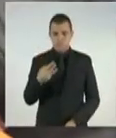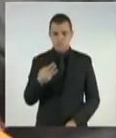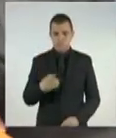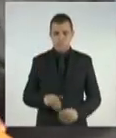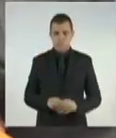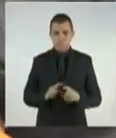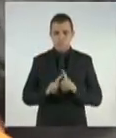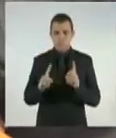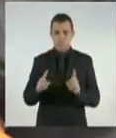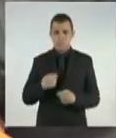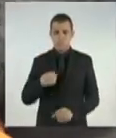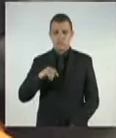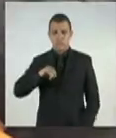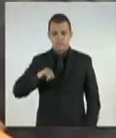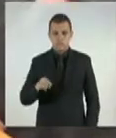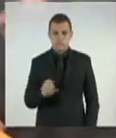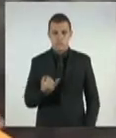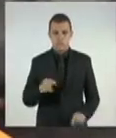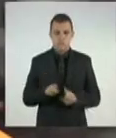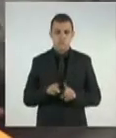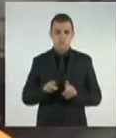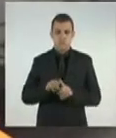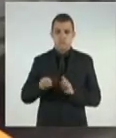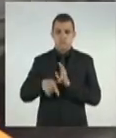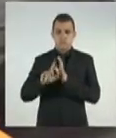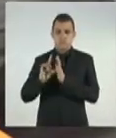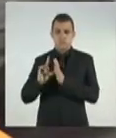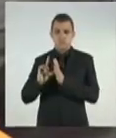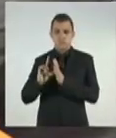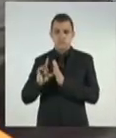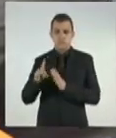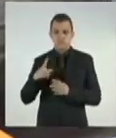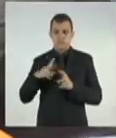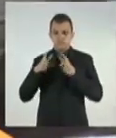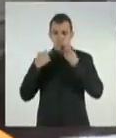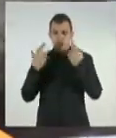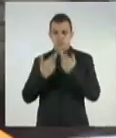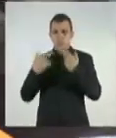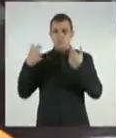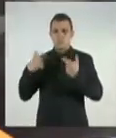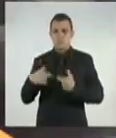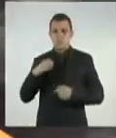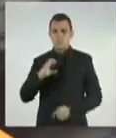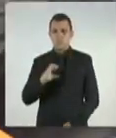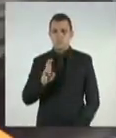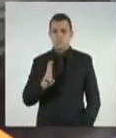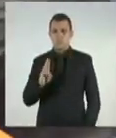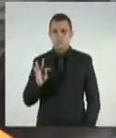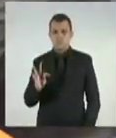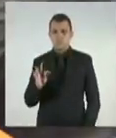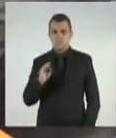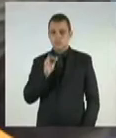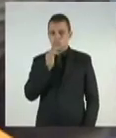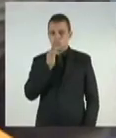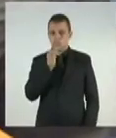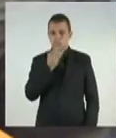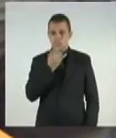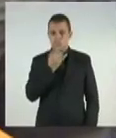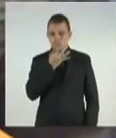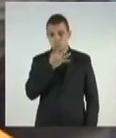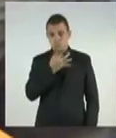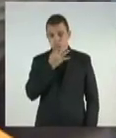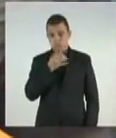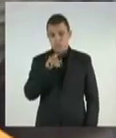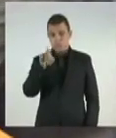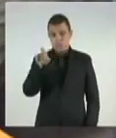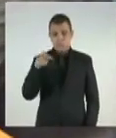aproveitar que teve no dia anterior também uma reunião na CUT, onde acho que Vossa Excelência, deputado Zé Inácio, deve